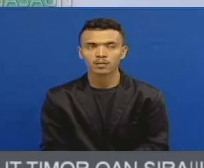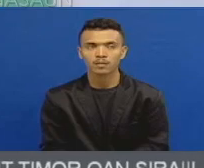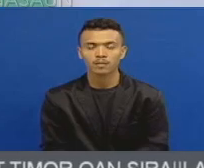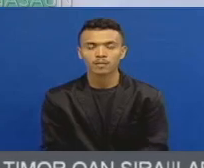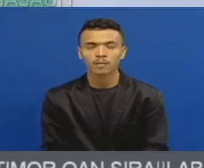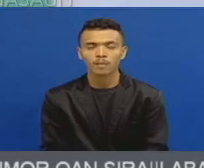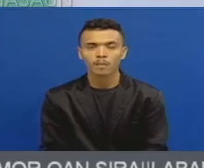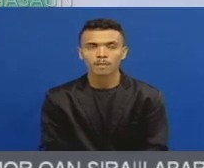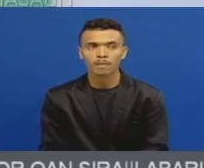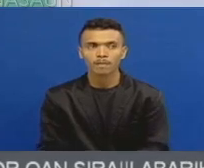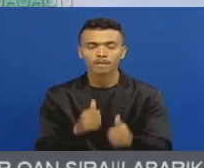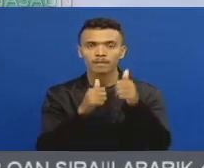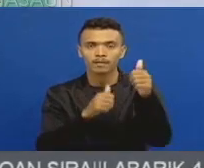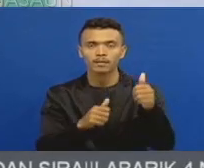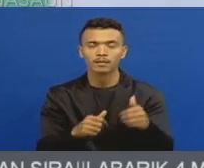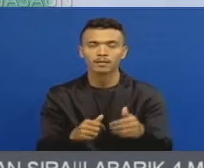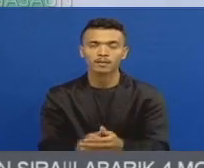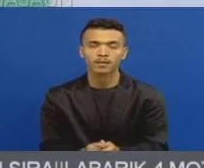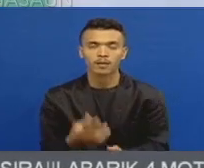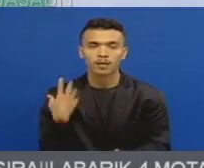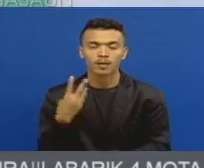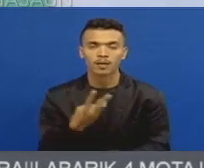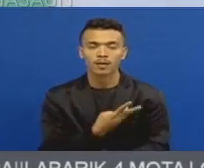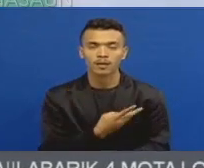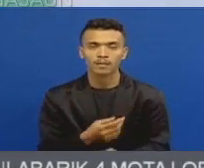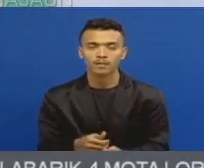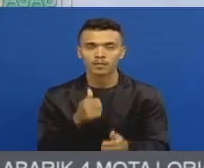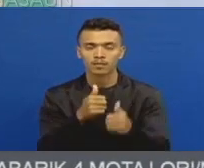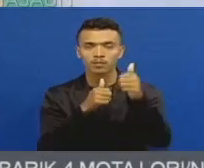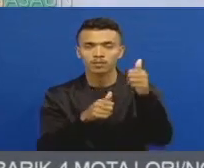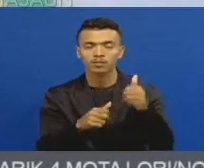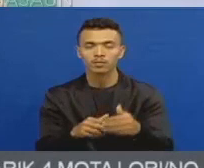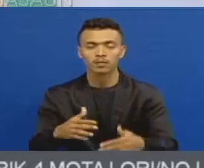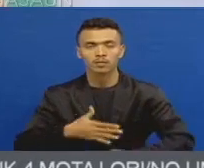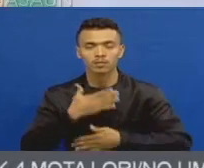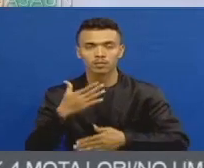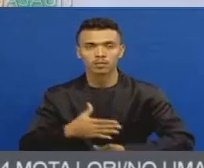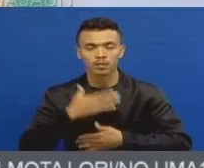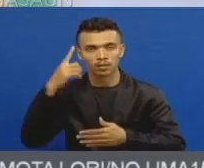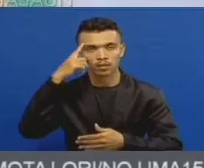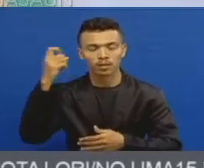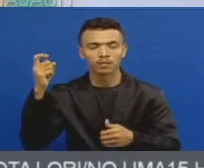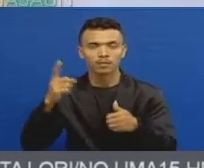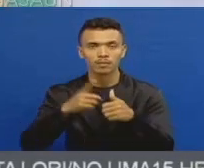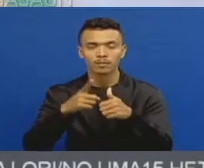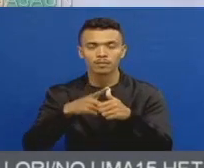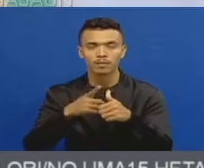ninguém mesa tu ida nem mako hoje será fora depois a mim morso e datir ne a contente tamba pela primeira